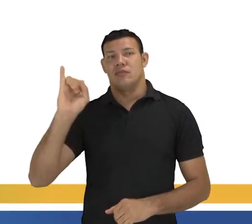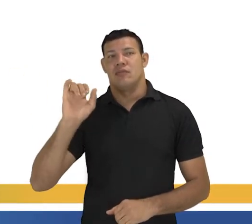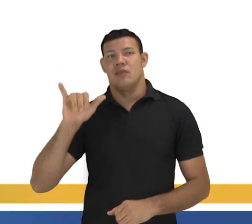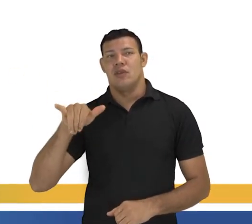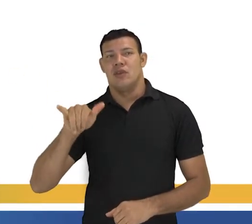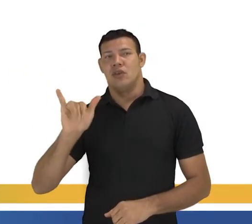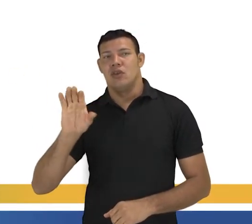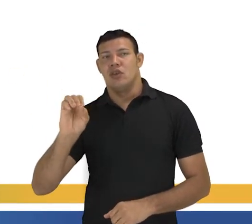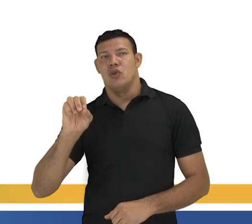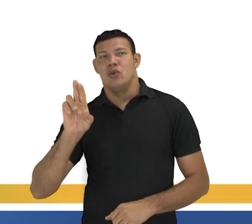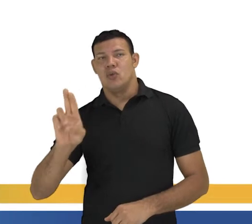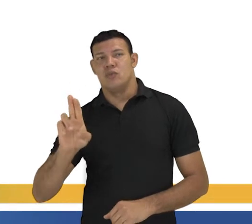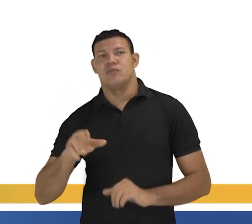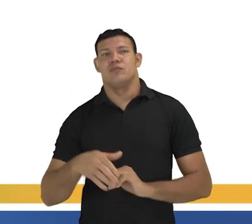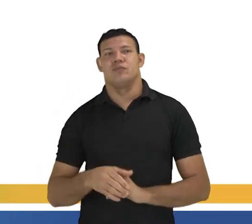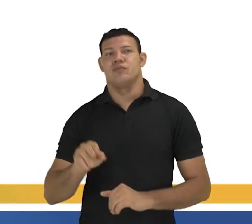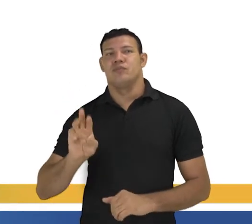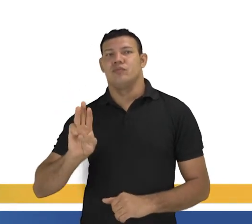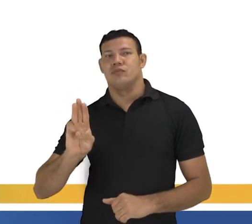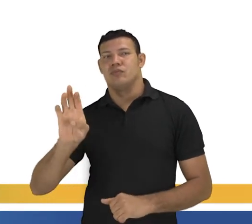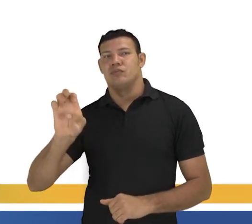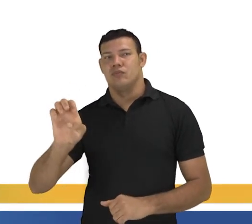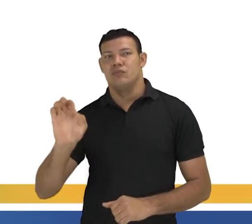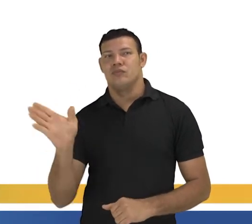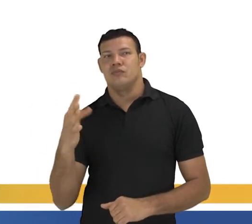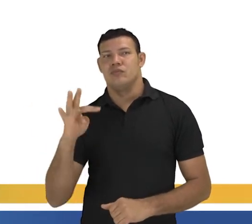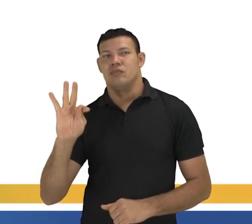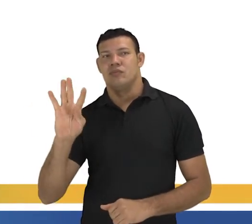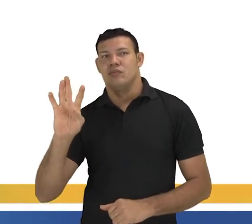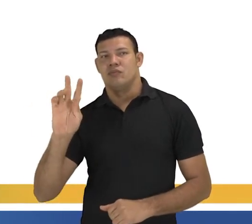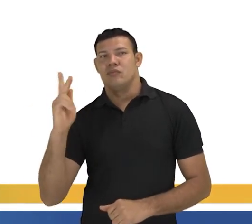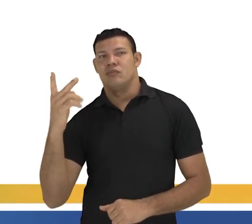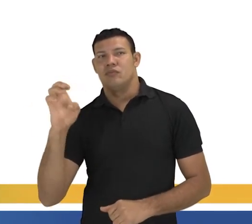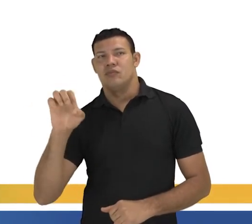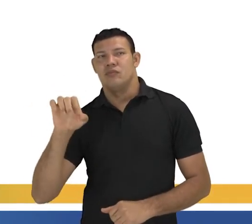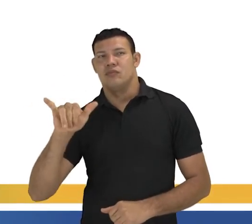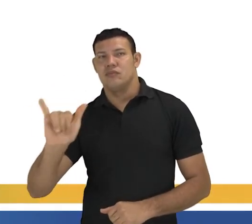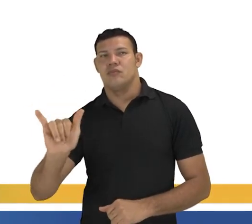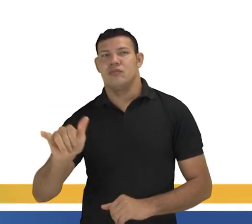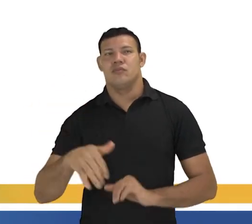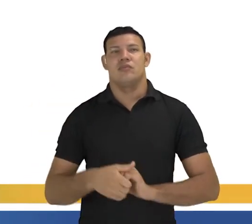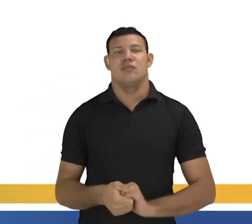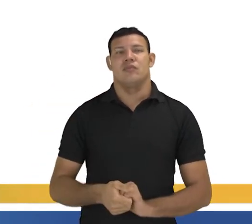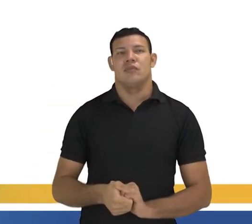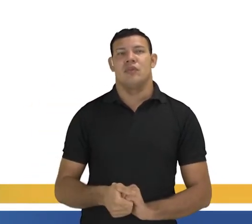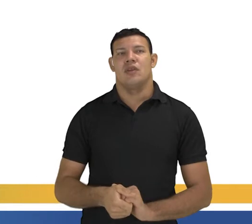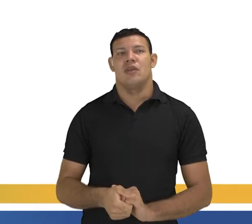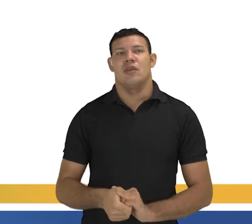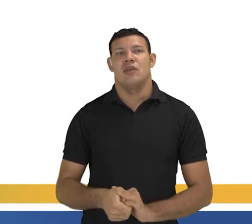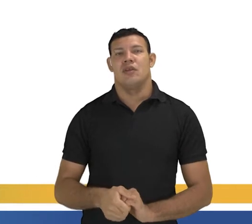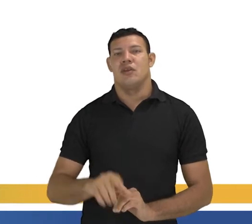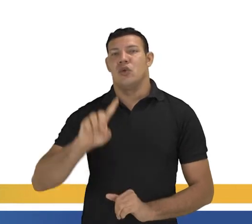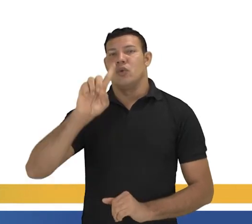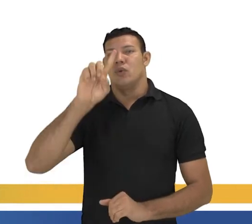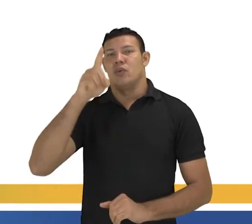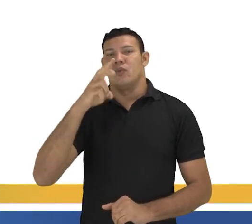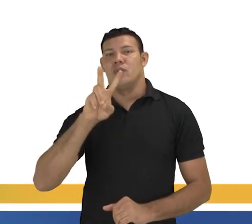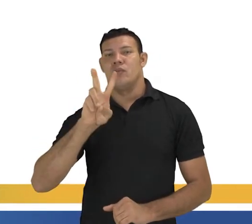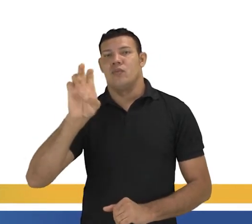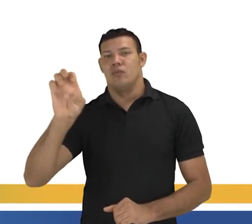they, nós vamos utilizar o have. Então, nós vamos colocar apóstrofe e o ve. Como, por exemplo,